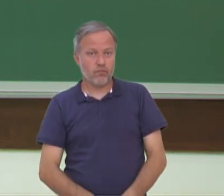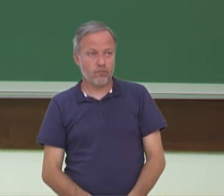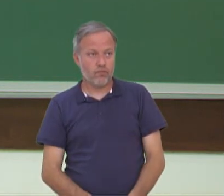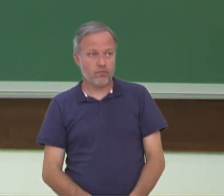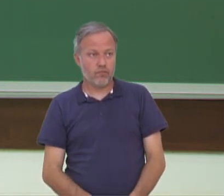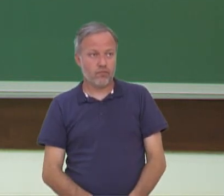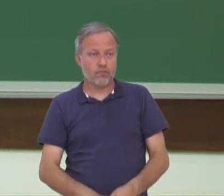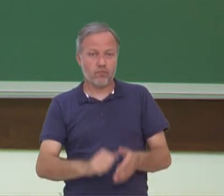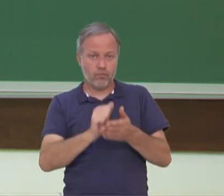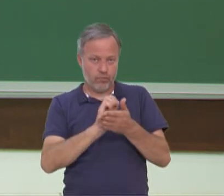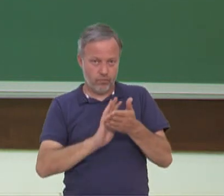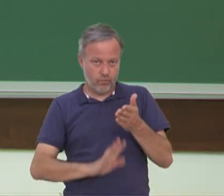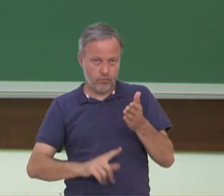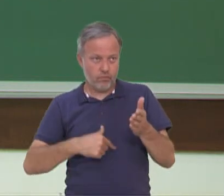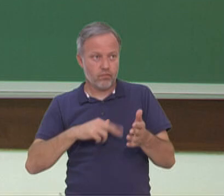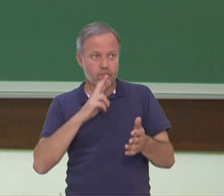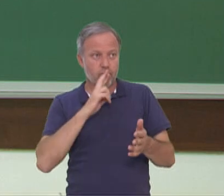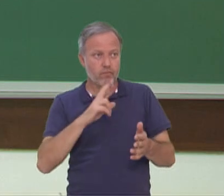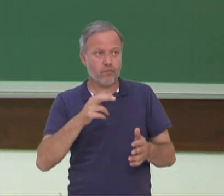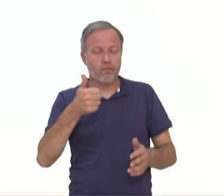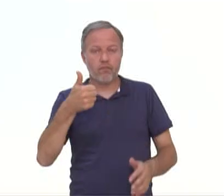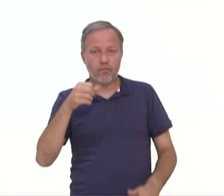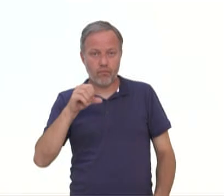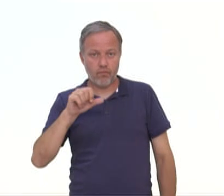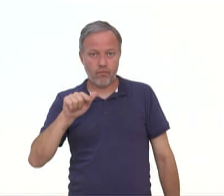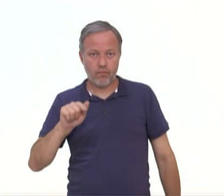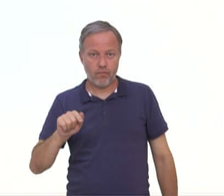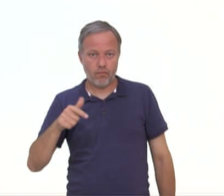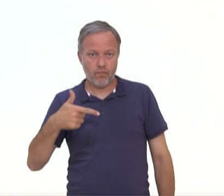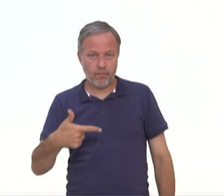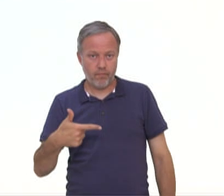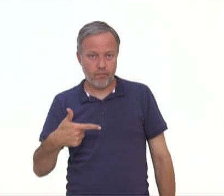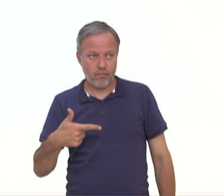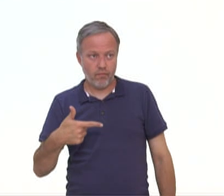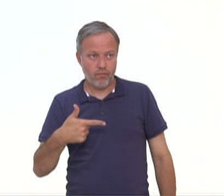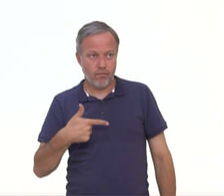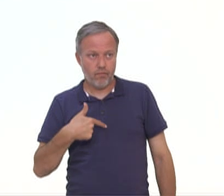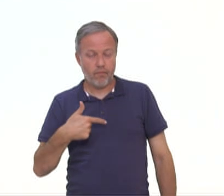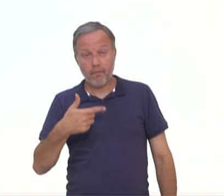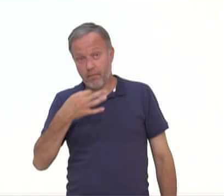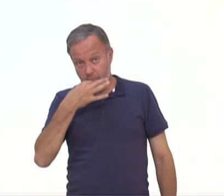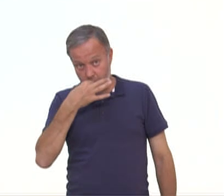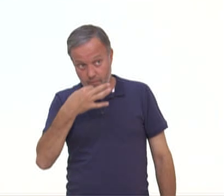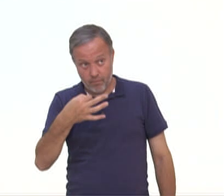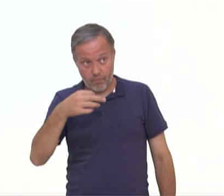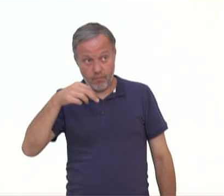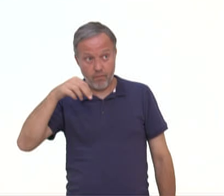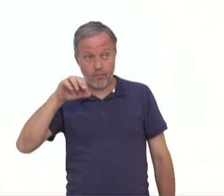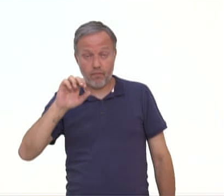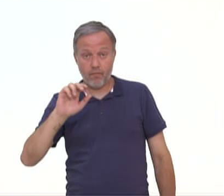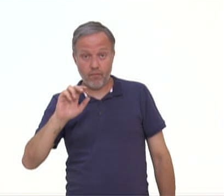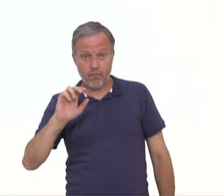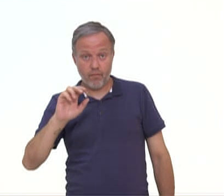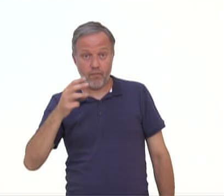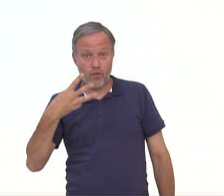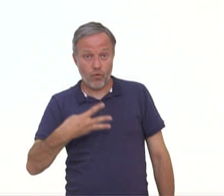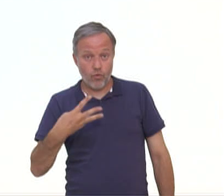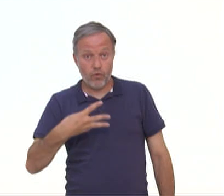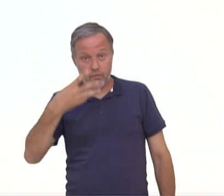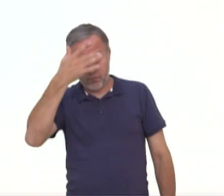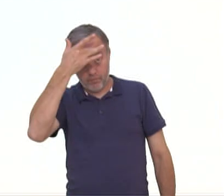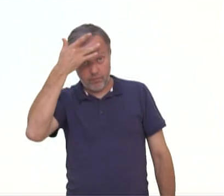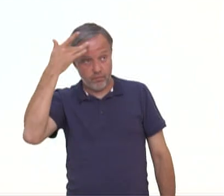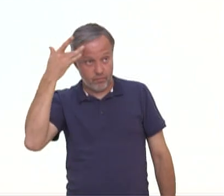Exercíciozinho para vocês responderem. Em 1972, foi proposto por Singer e Nicholson e Marquese, o exercício